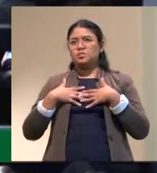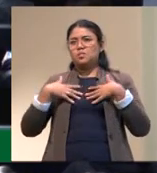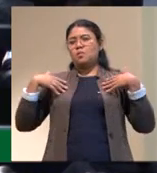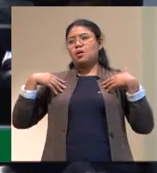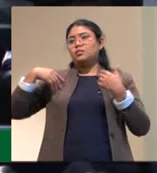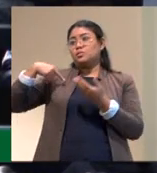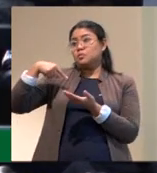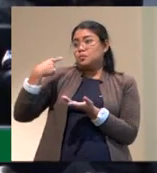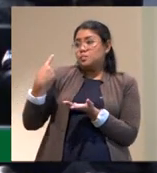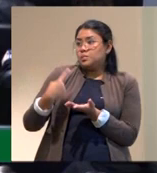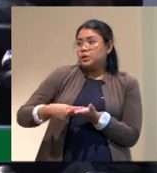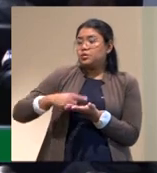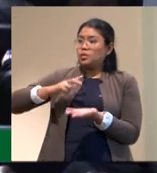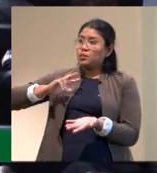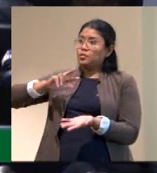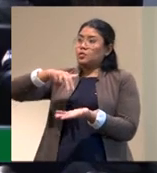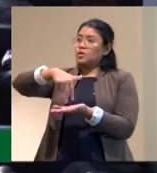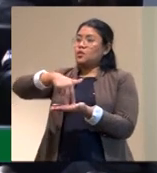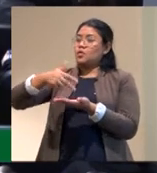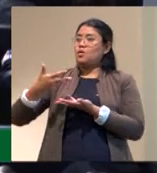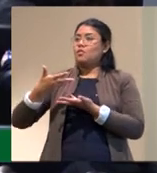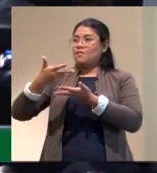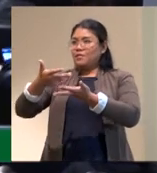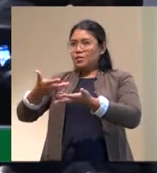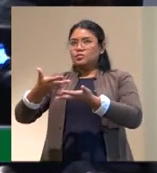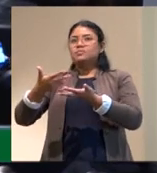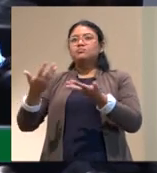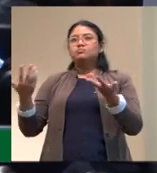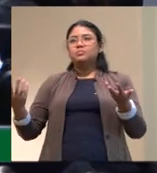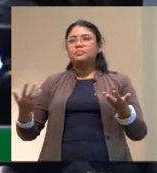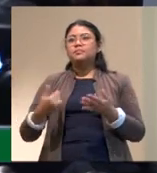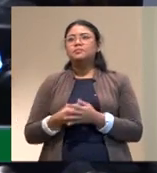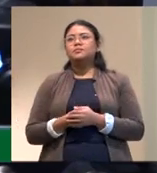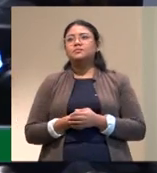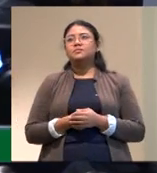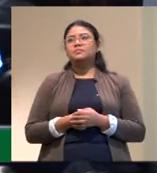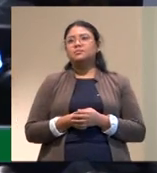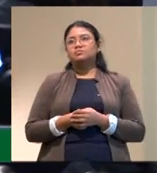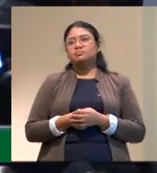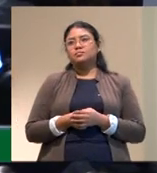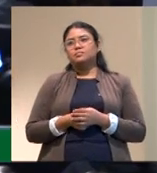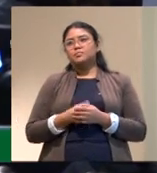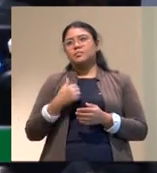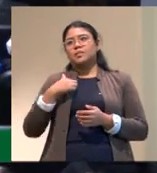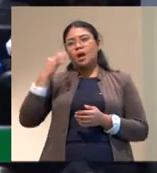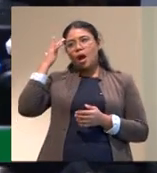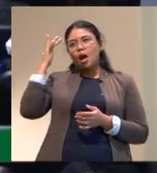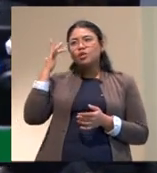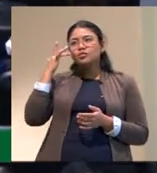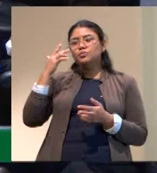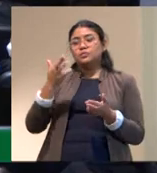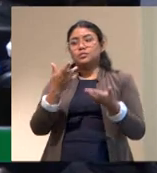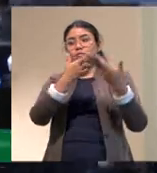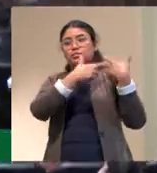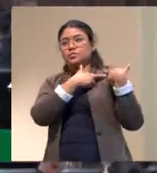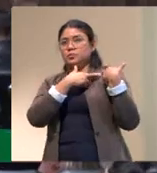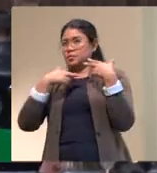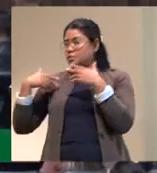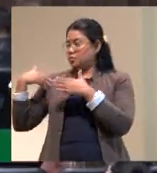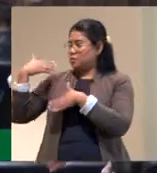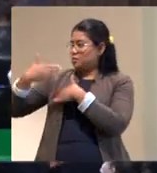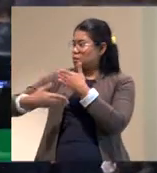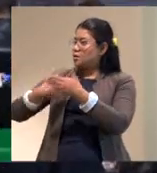em aceitar este convite, porque considero que eu tenho uma responsabilidade com esse processo,